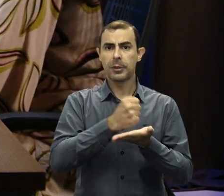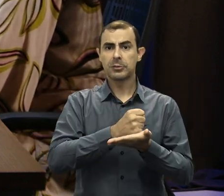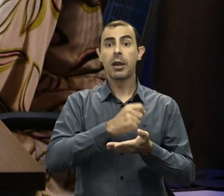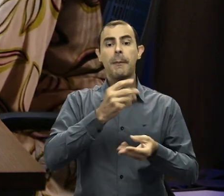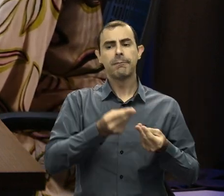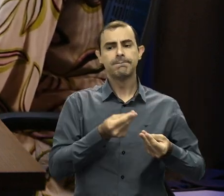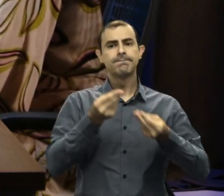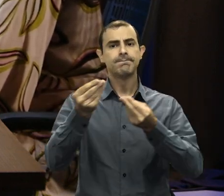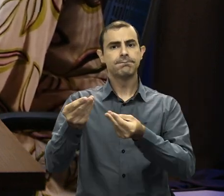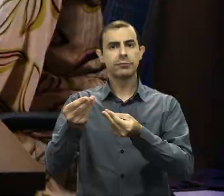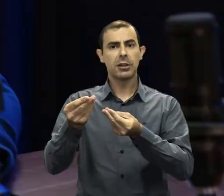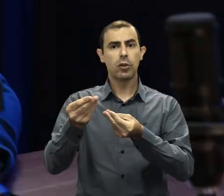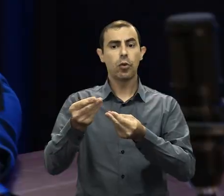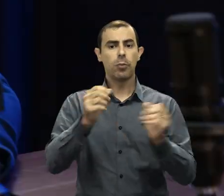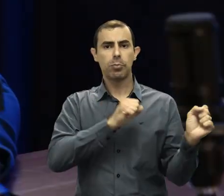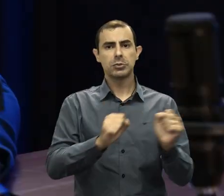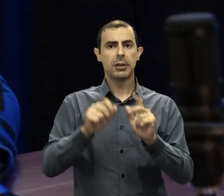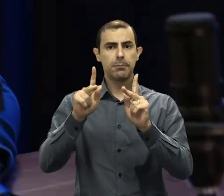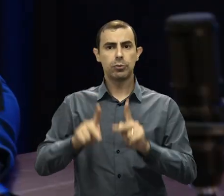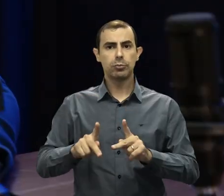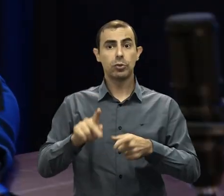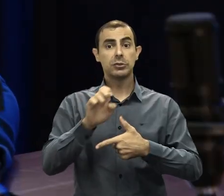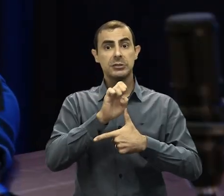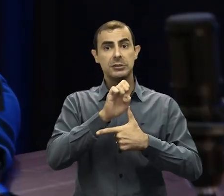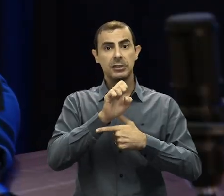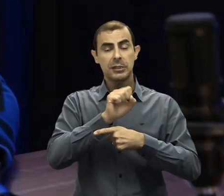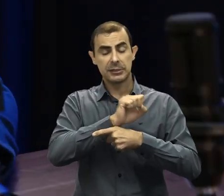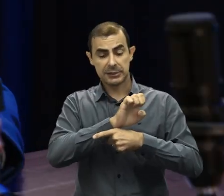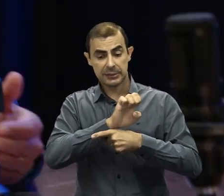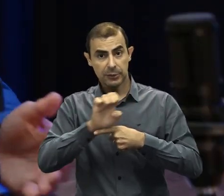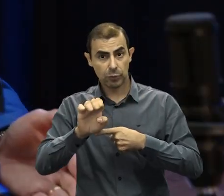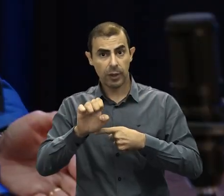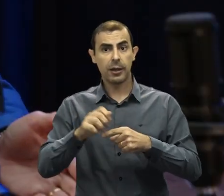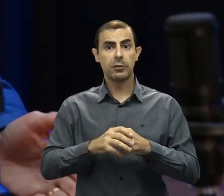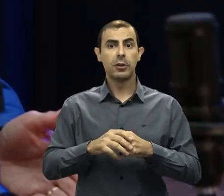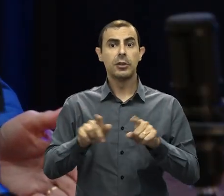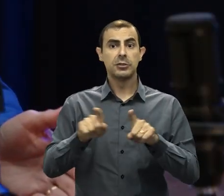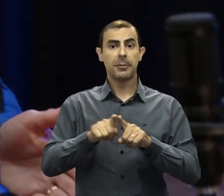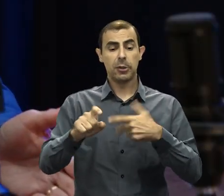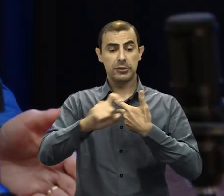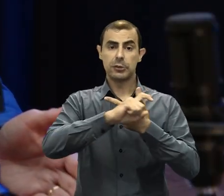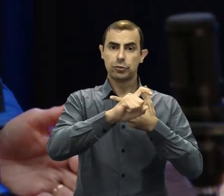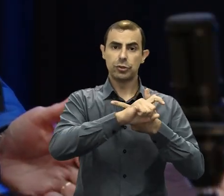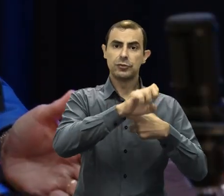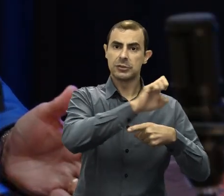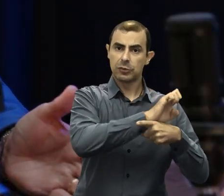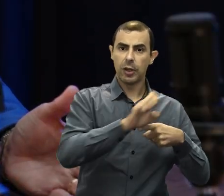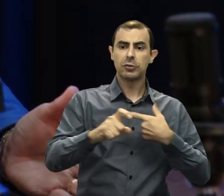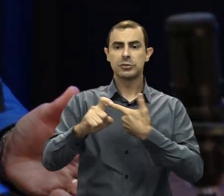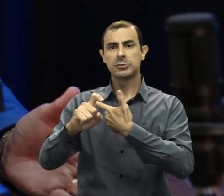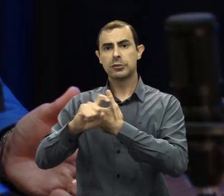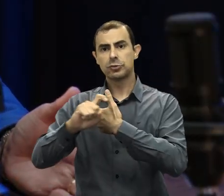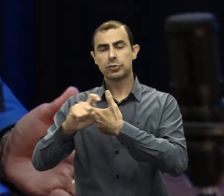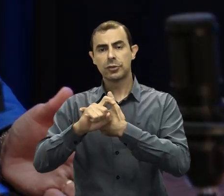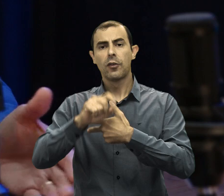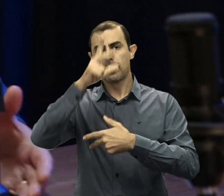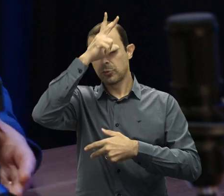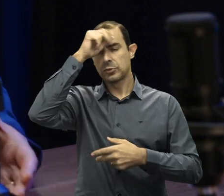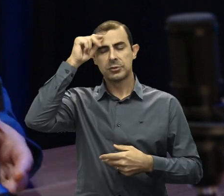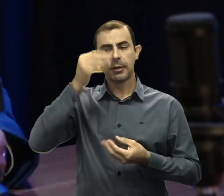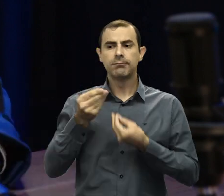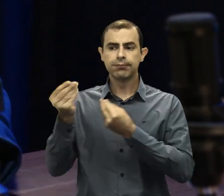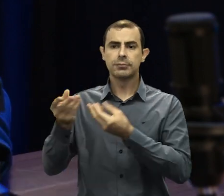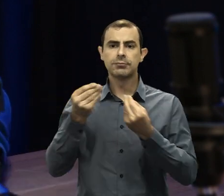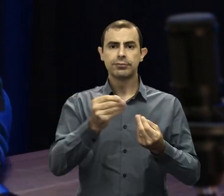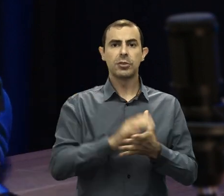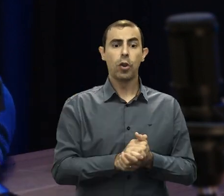né, para o Poder Público Estadual, né, que é o Executivo Estadual, o Executivo Municipal, com tudo aquilo que cada uma dessas